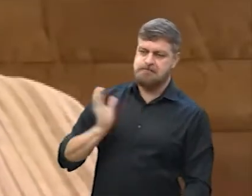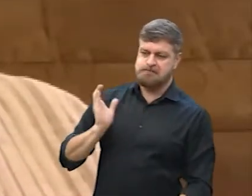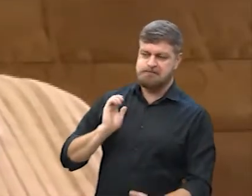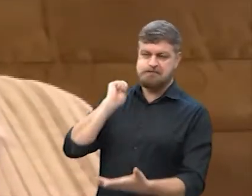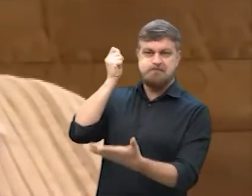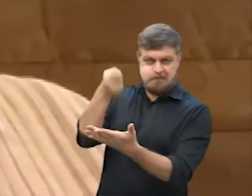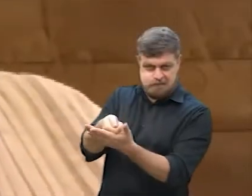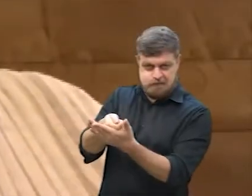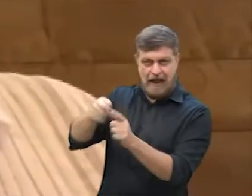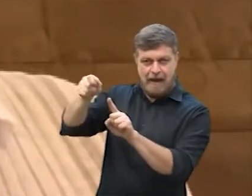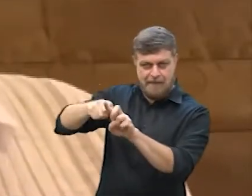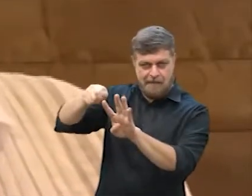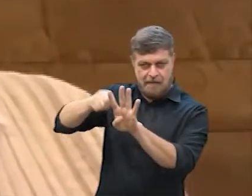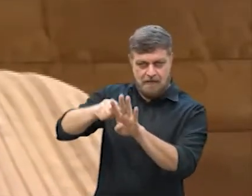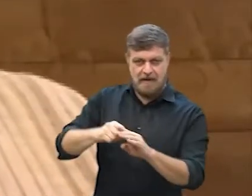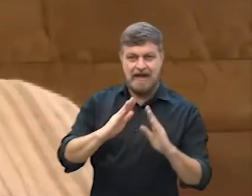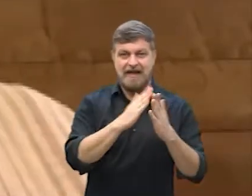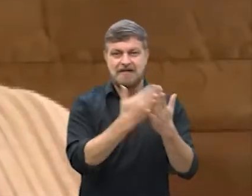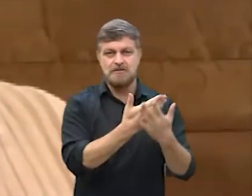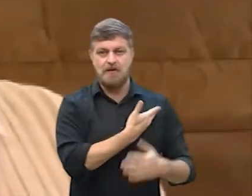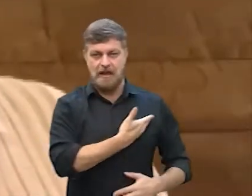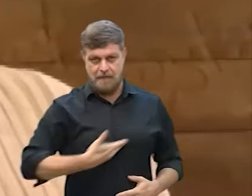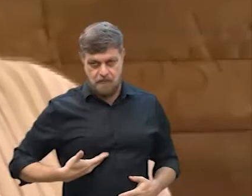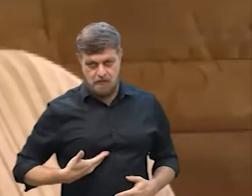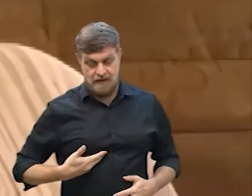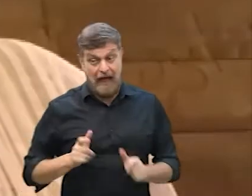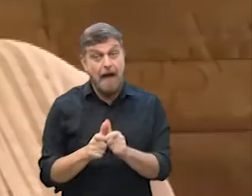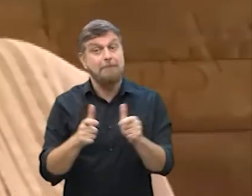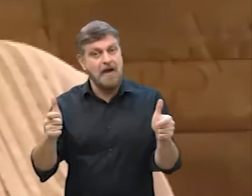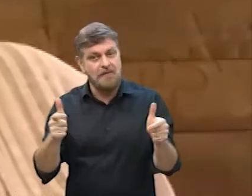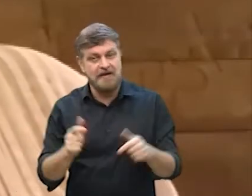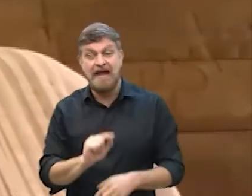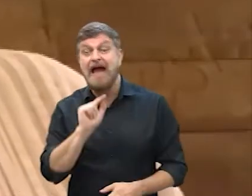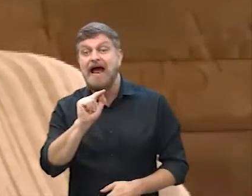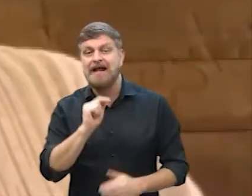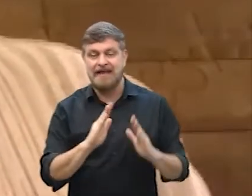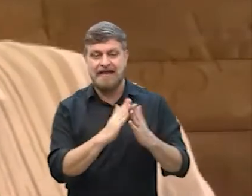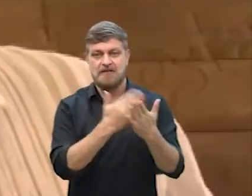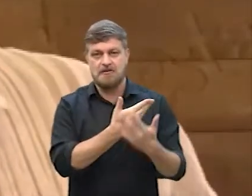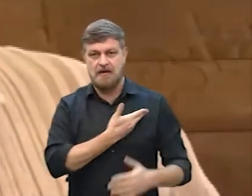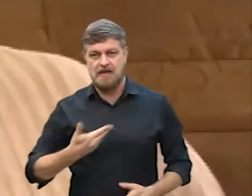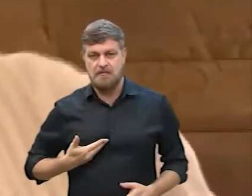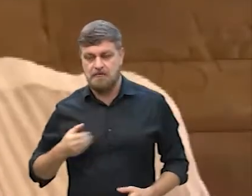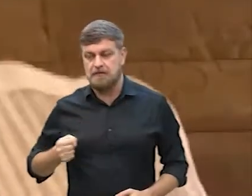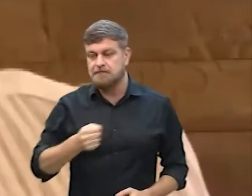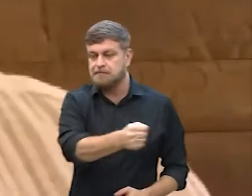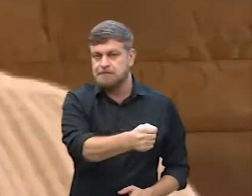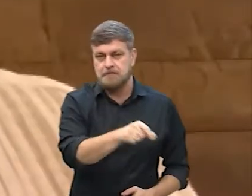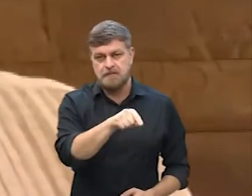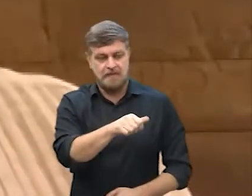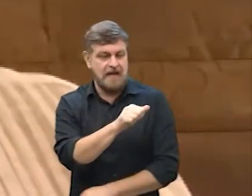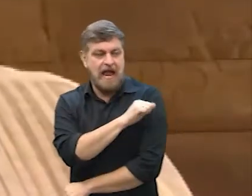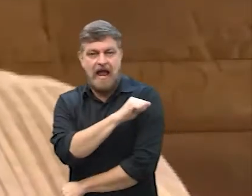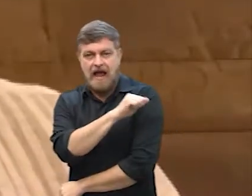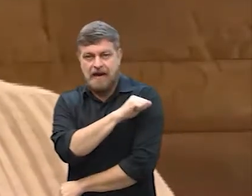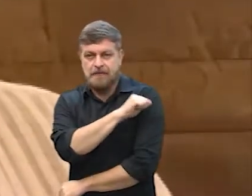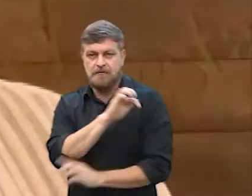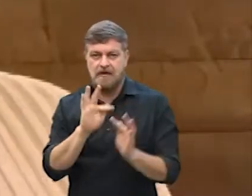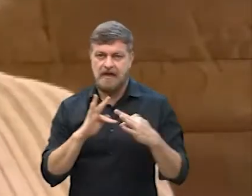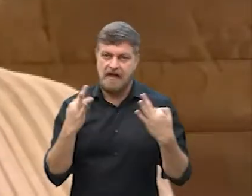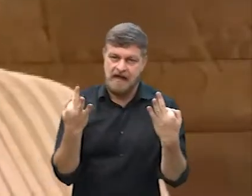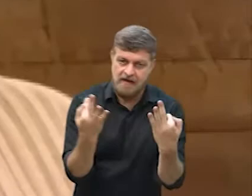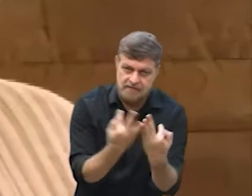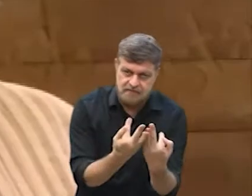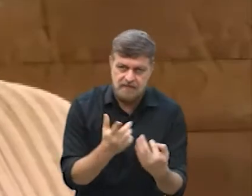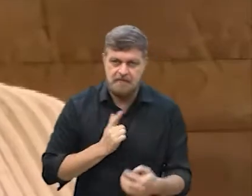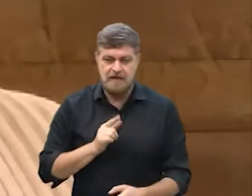fazer o pagamento. Quem vai para a escola, majoritariamente, quem vai para a escola pública? Normalmente o estudante que a família